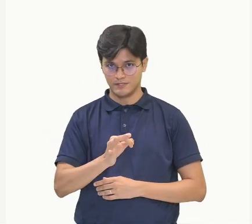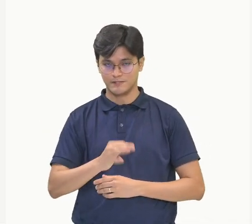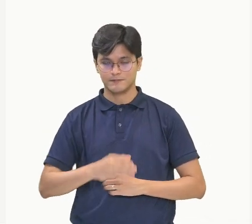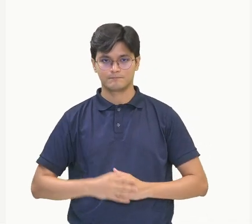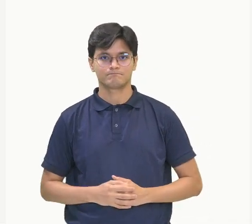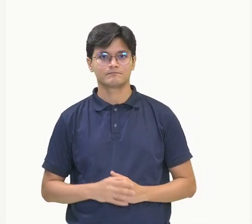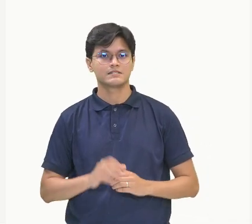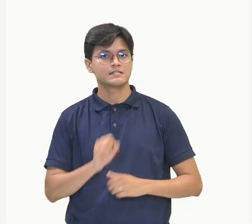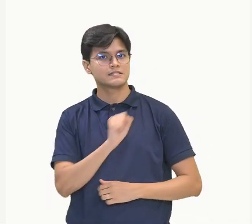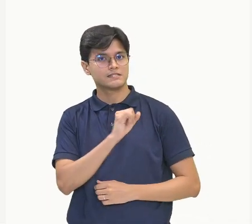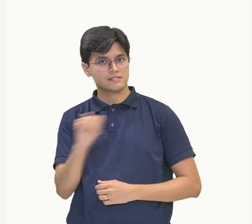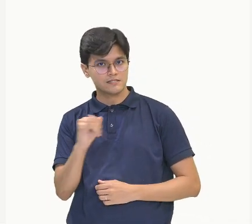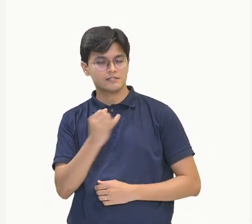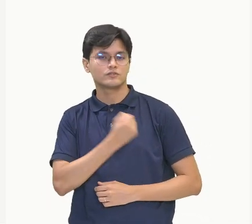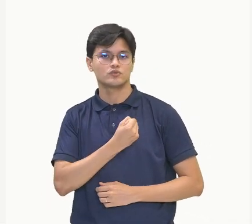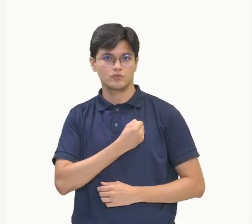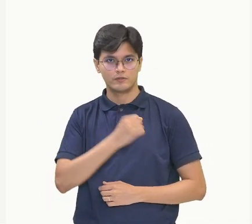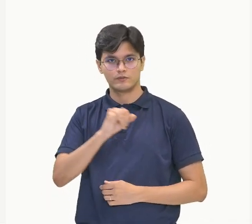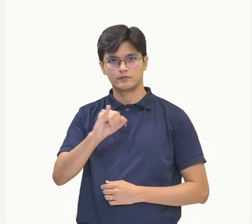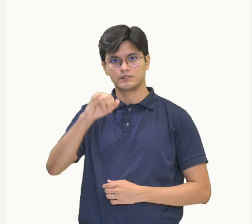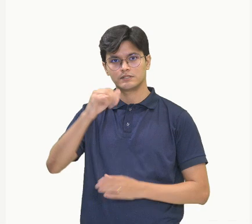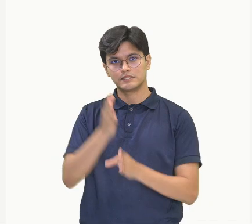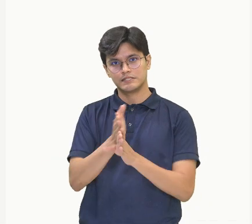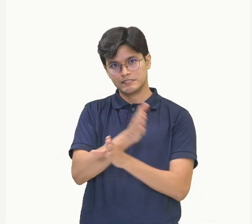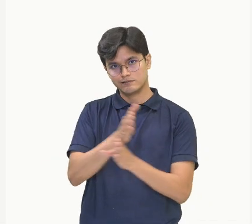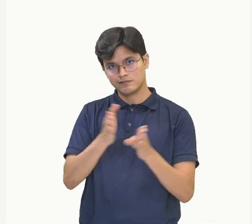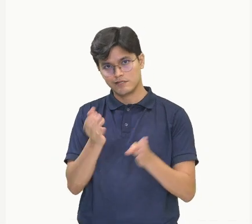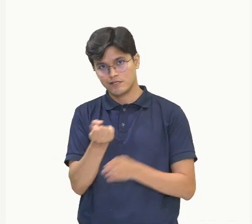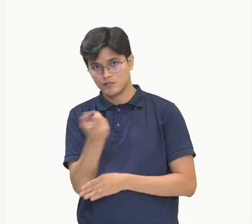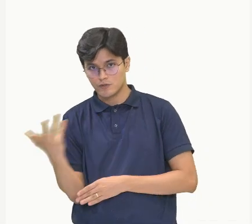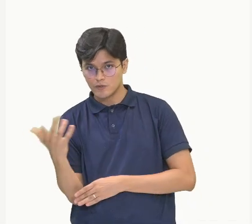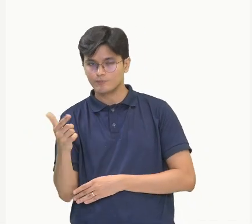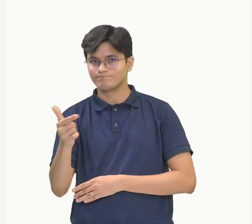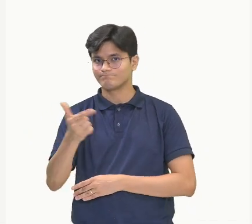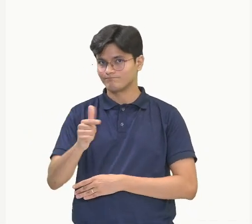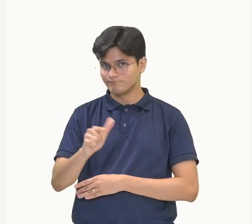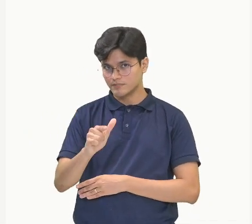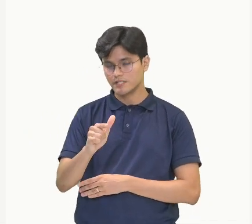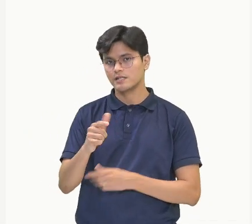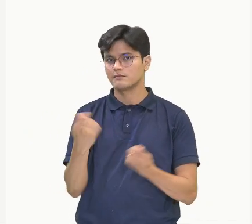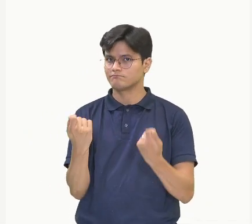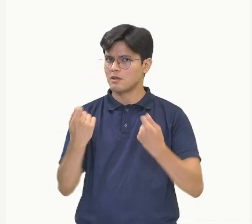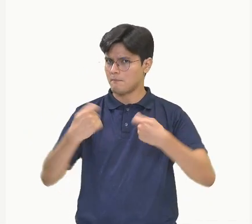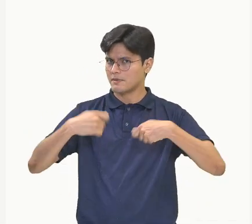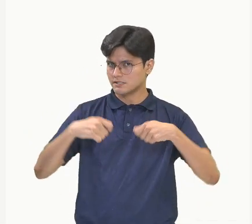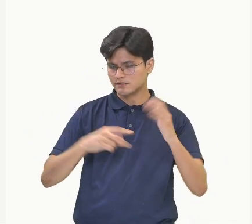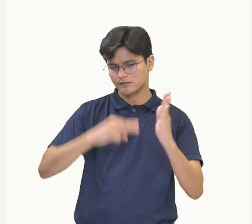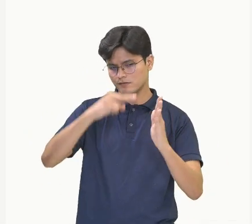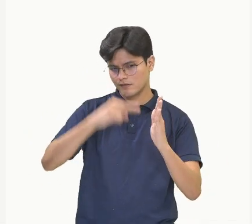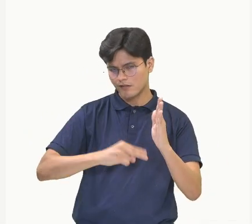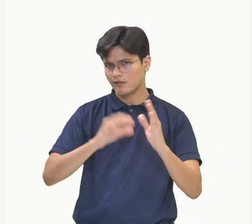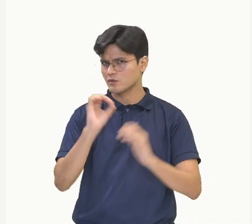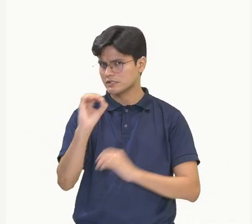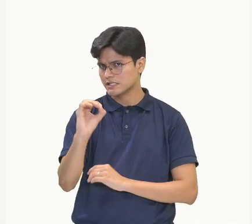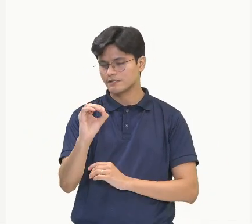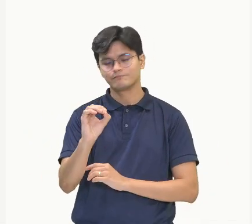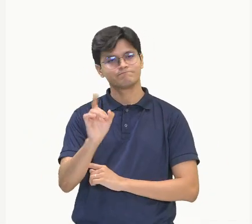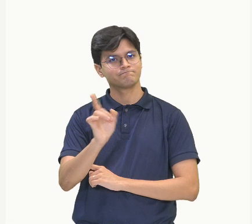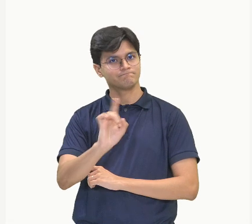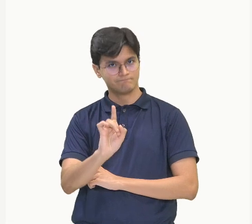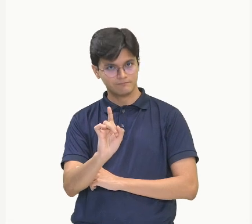inteiro, eu não preciso escrever a palavra 0, eu simplesmente vou ler só a parte decimal.